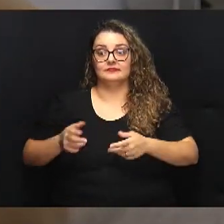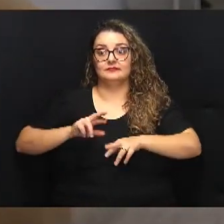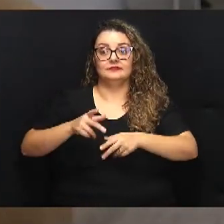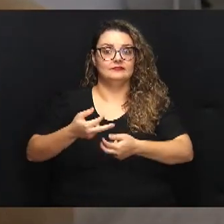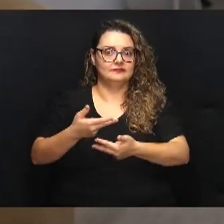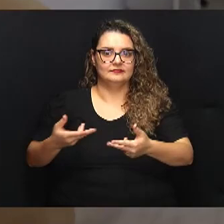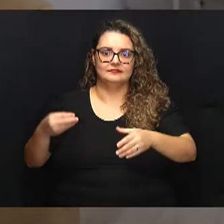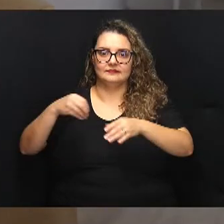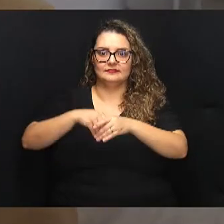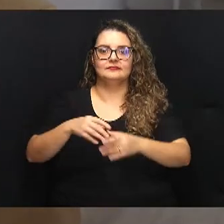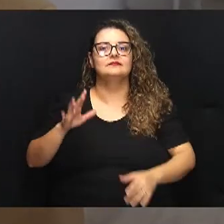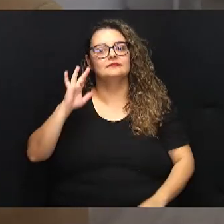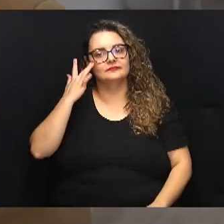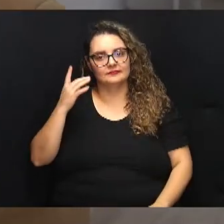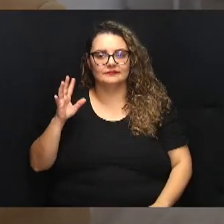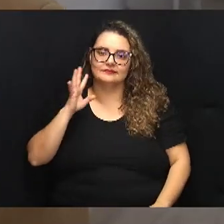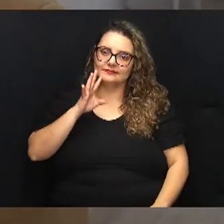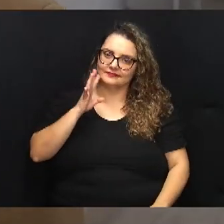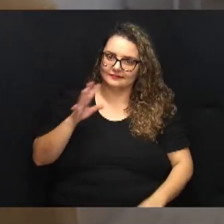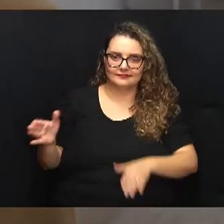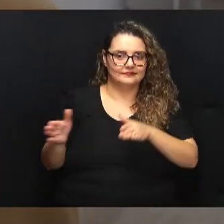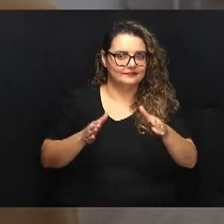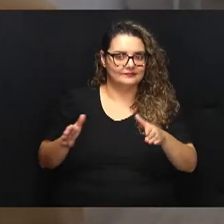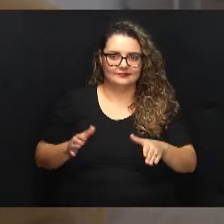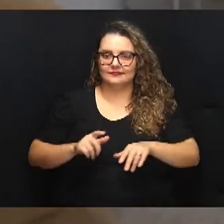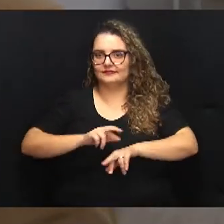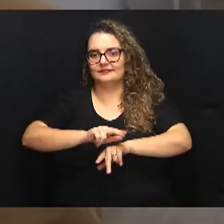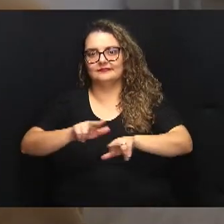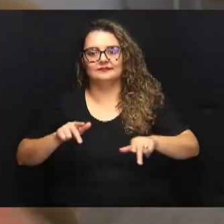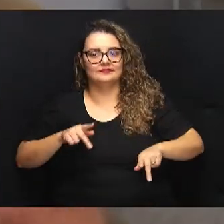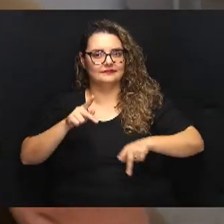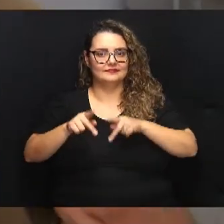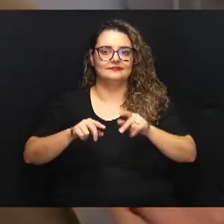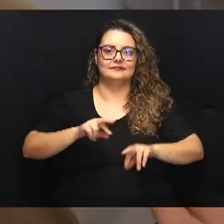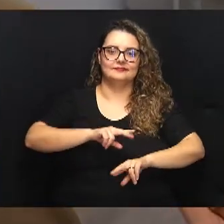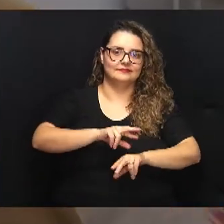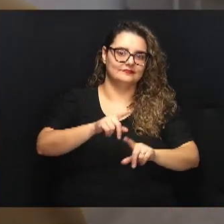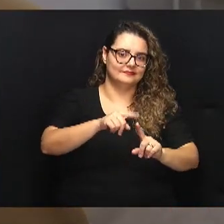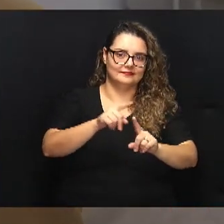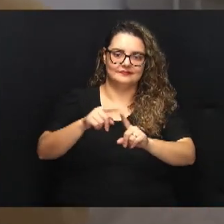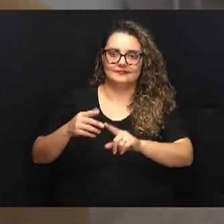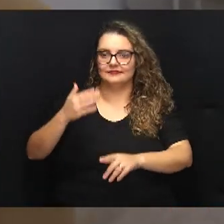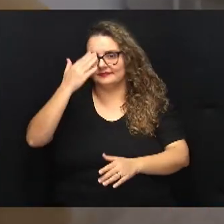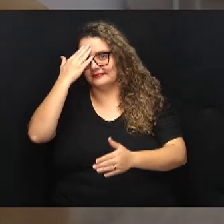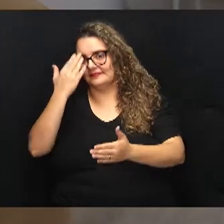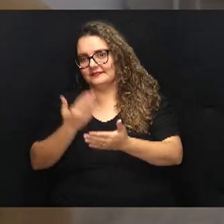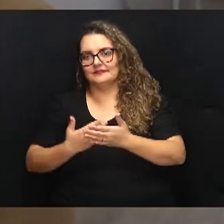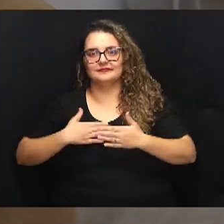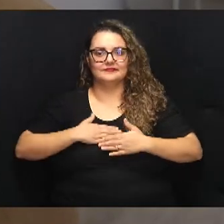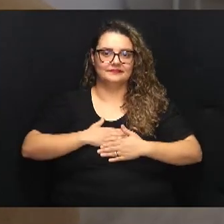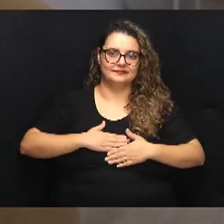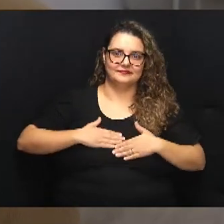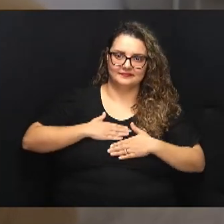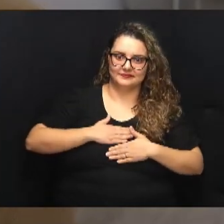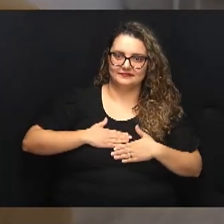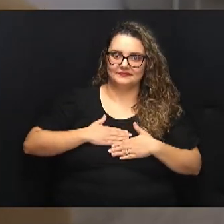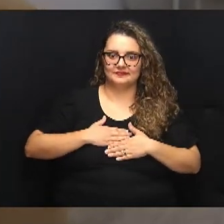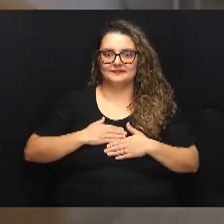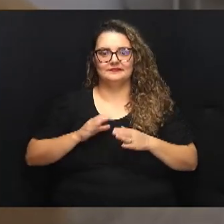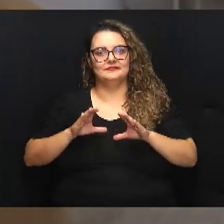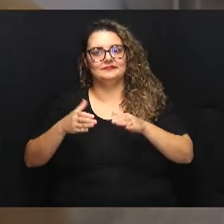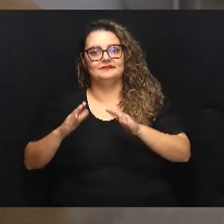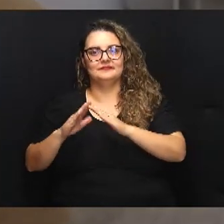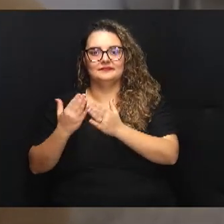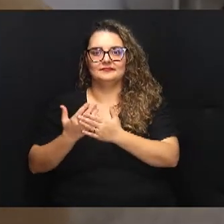ser muito legal, vai estar acessível para diferentes tipos de público, então a gente acredita que vai agradar aí tanto grupos